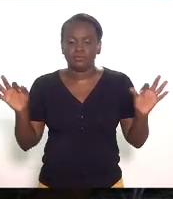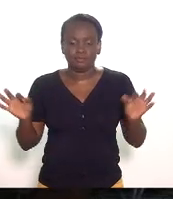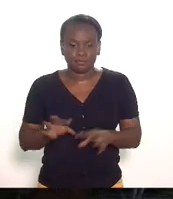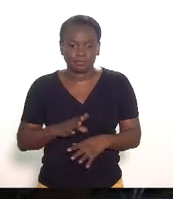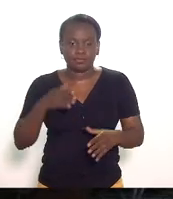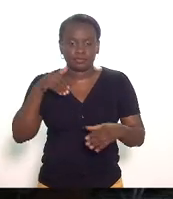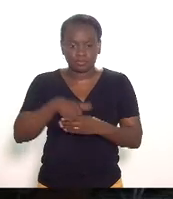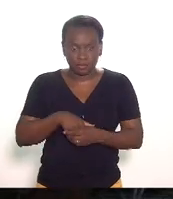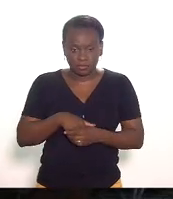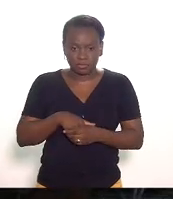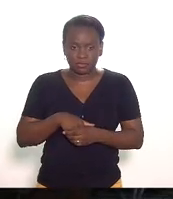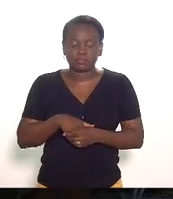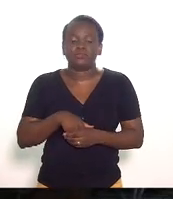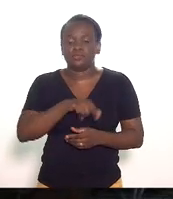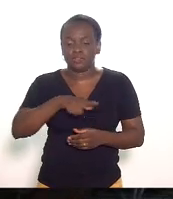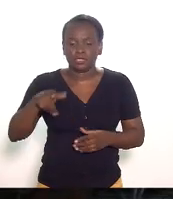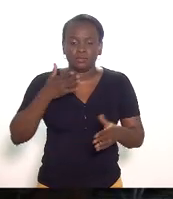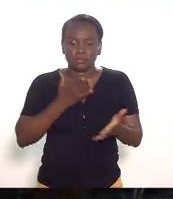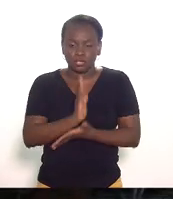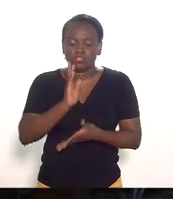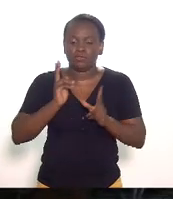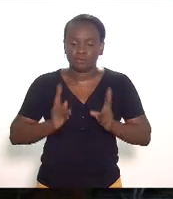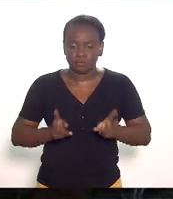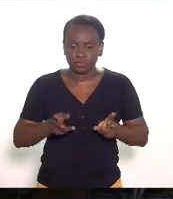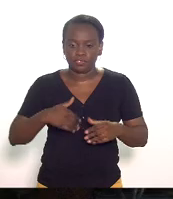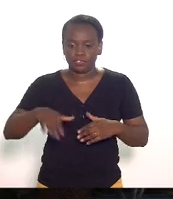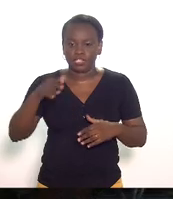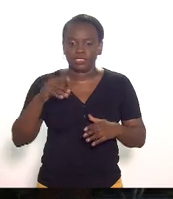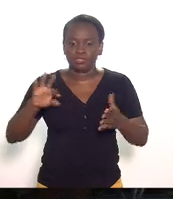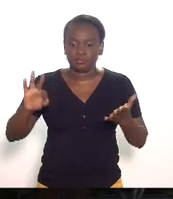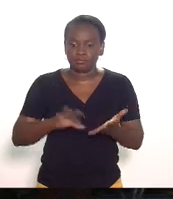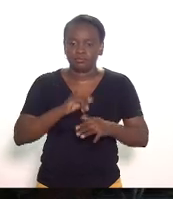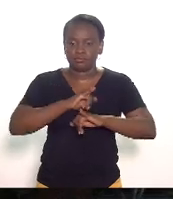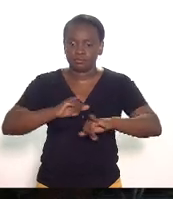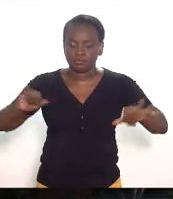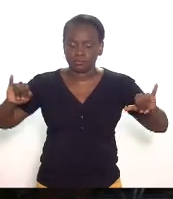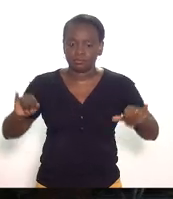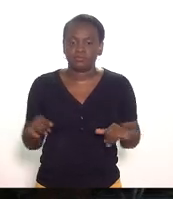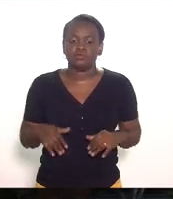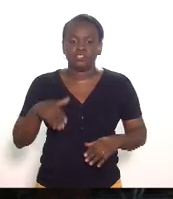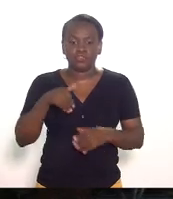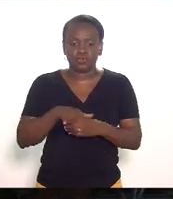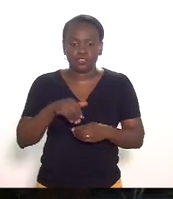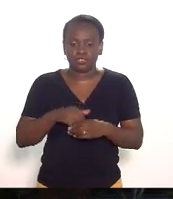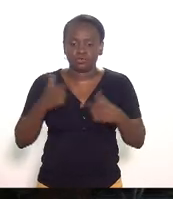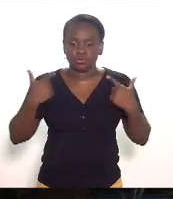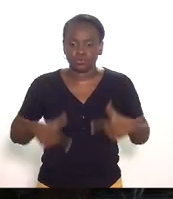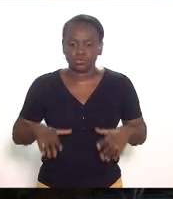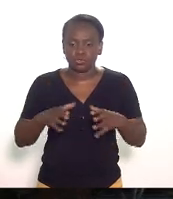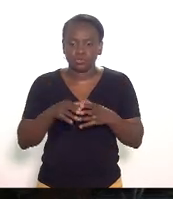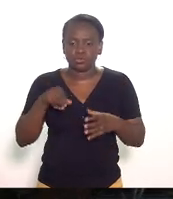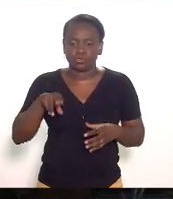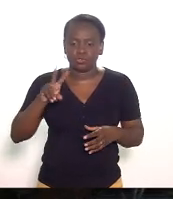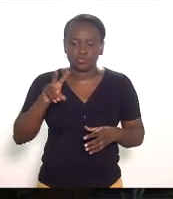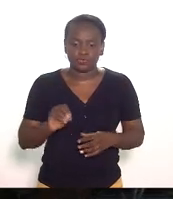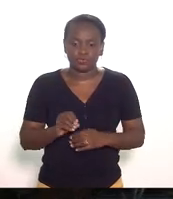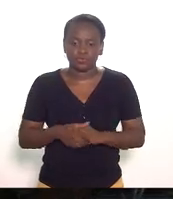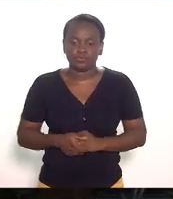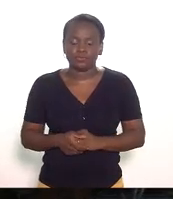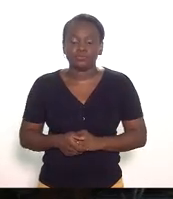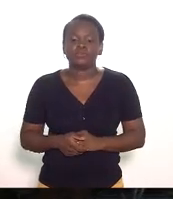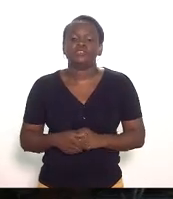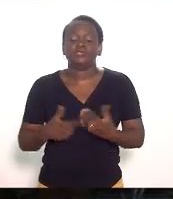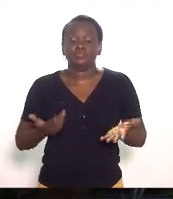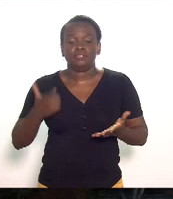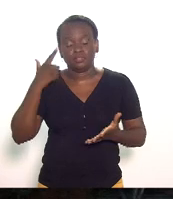discussão, em votação. Senhores que aprovam, ministros, como estão, aprovado, vai à promulgação com voto pela abstenção do novo. Projeto